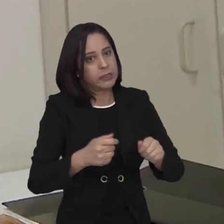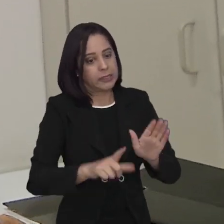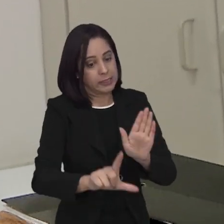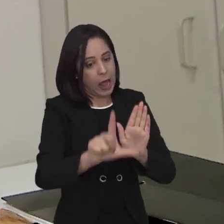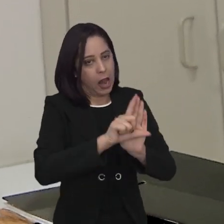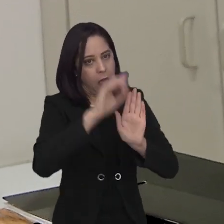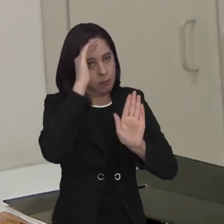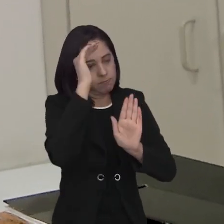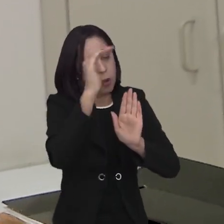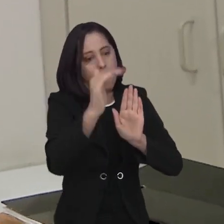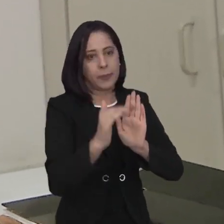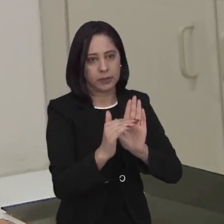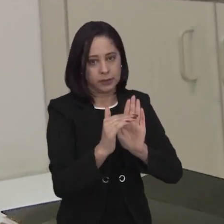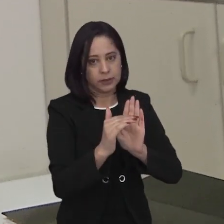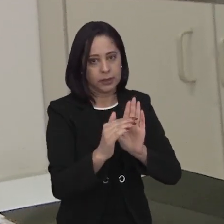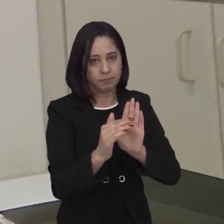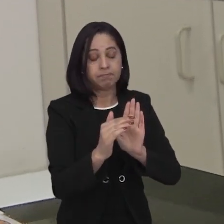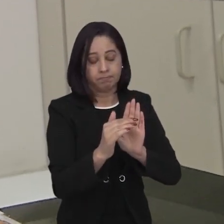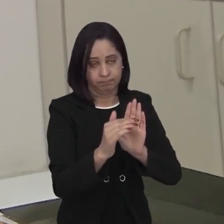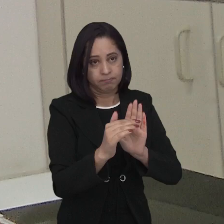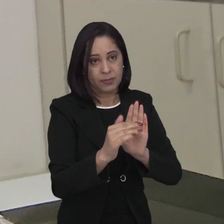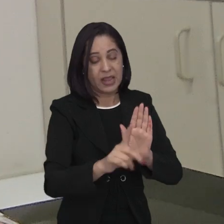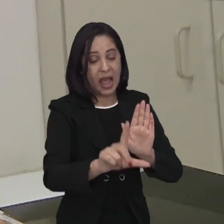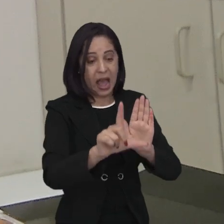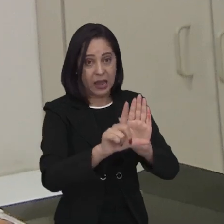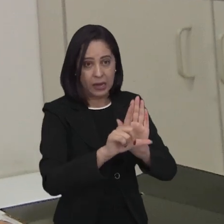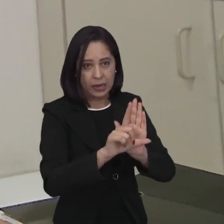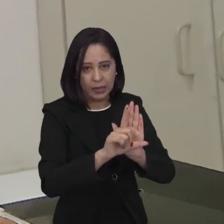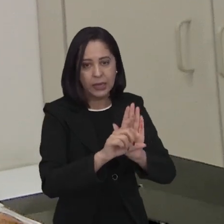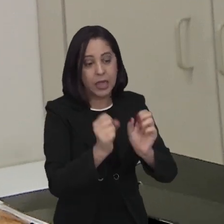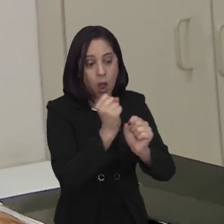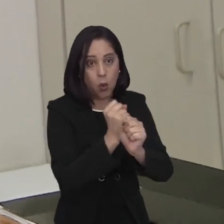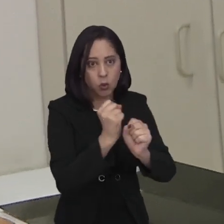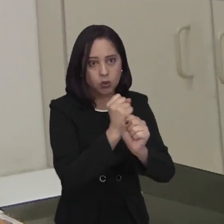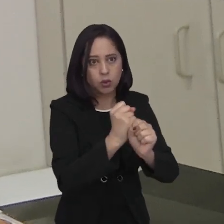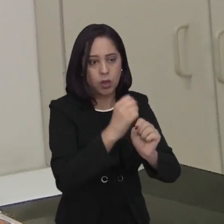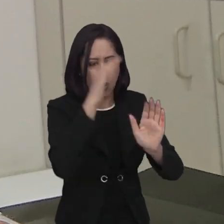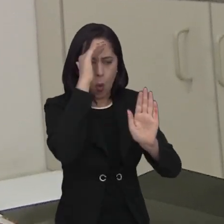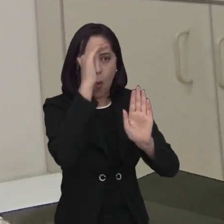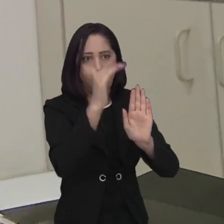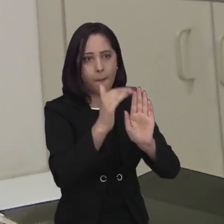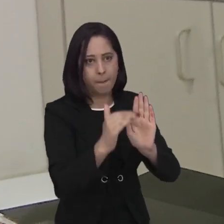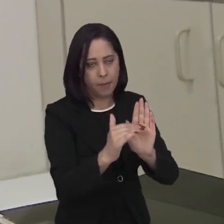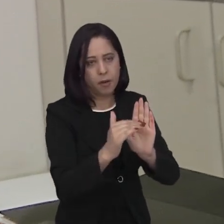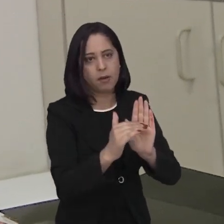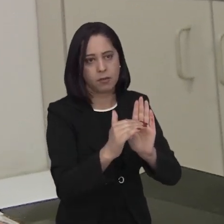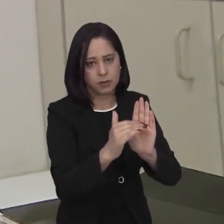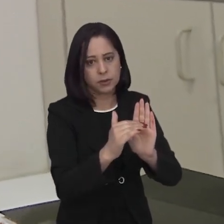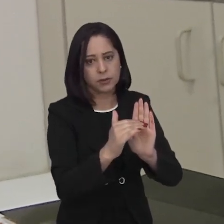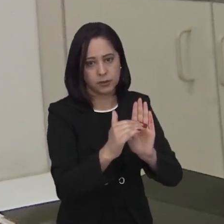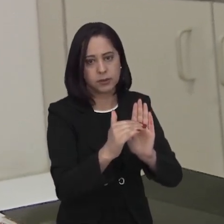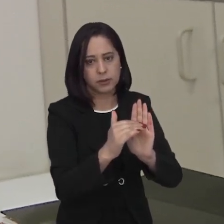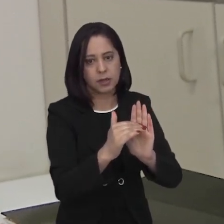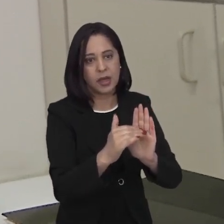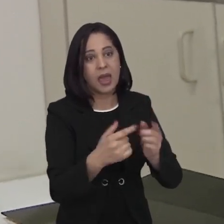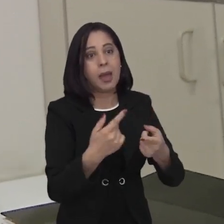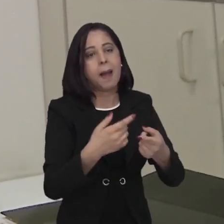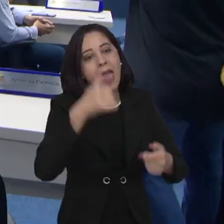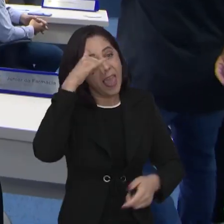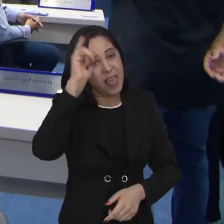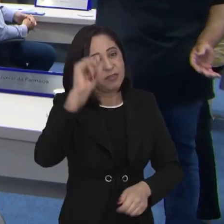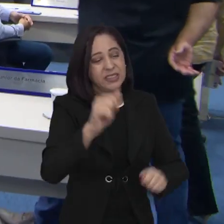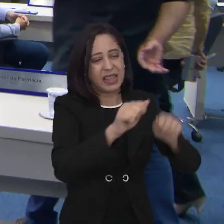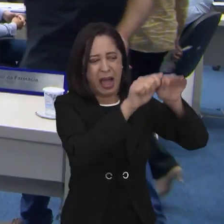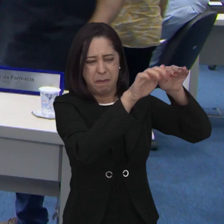tem uma lei de zoneamento assim, muito boa para o município, né, para a gente não ter